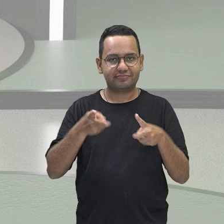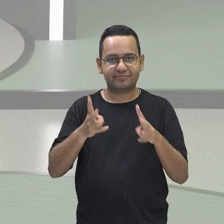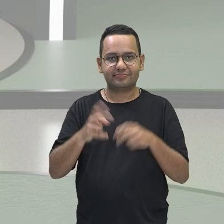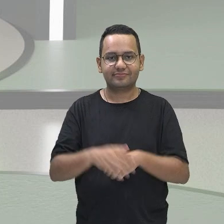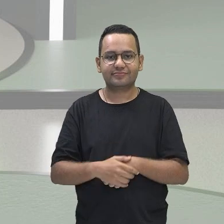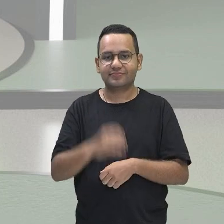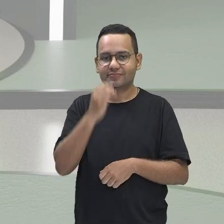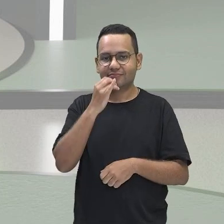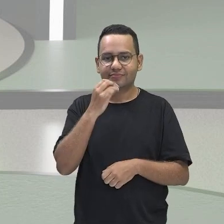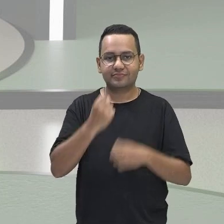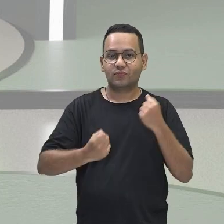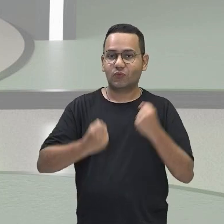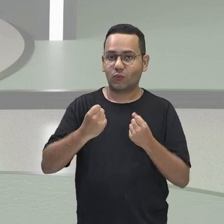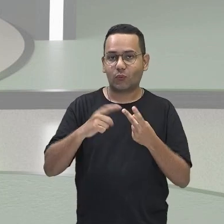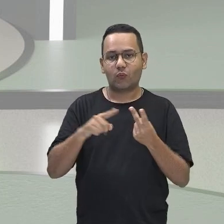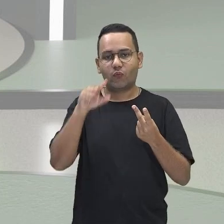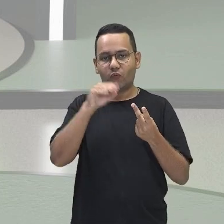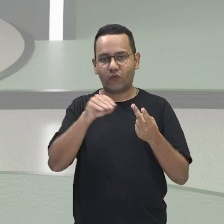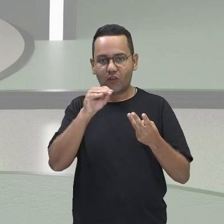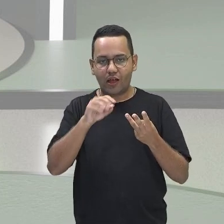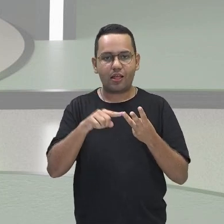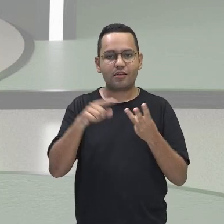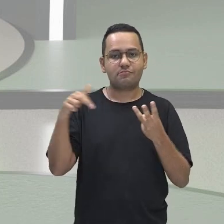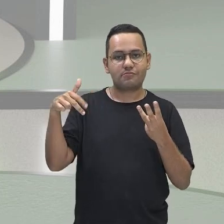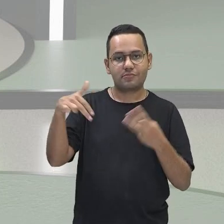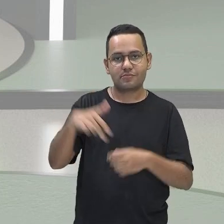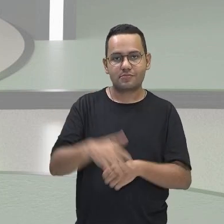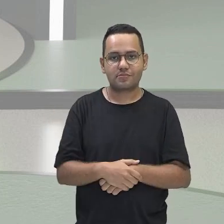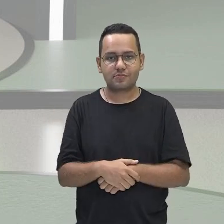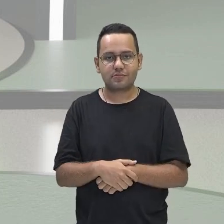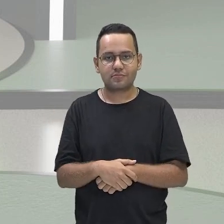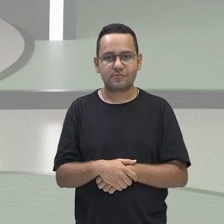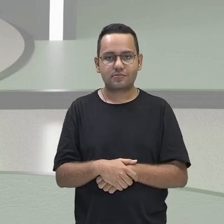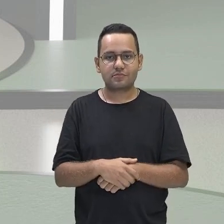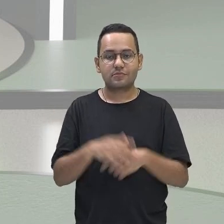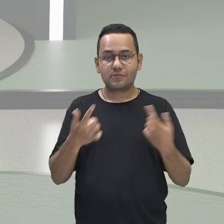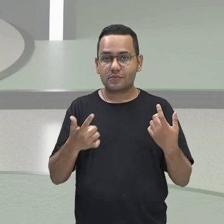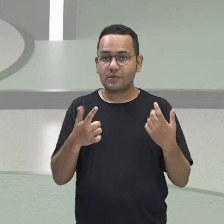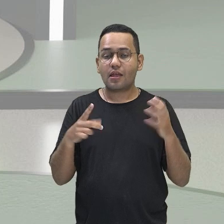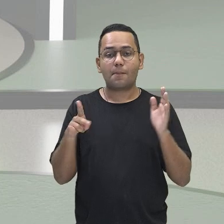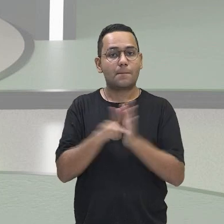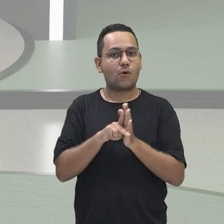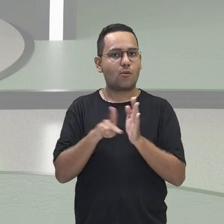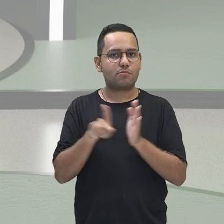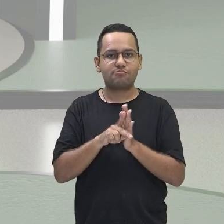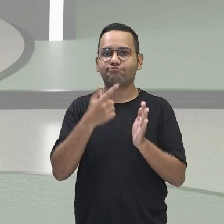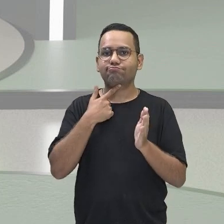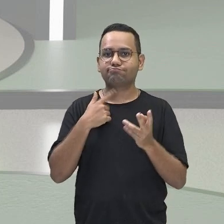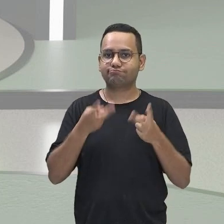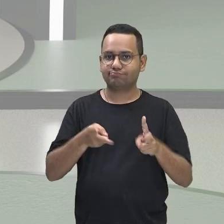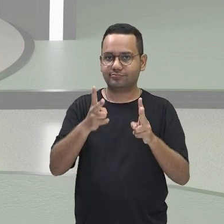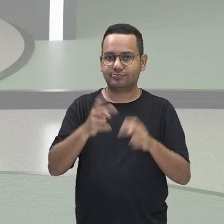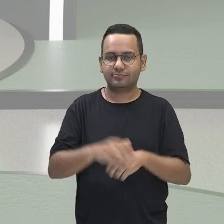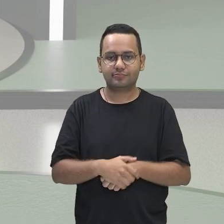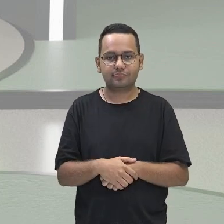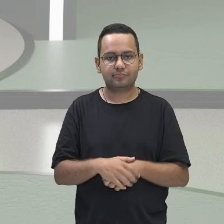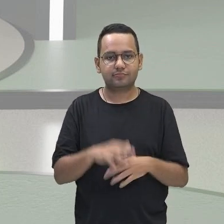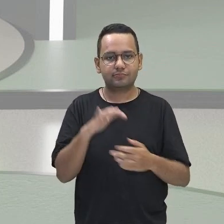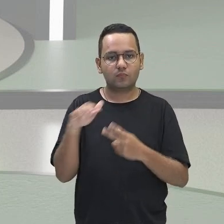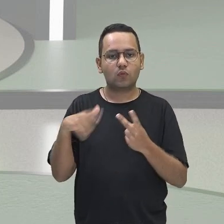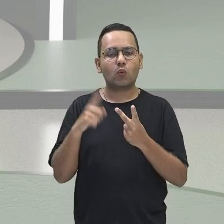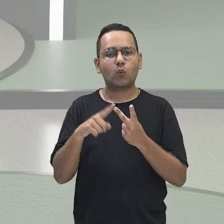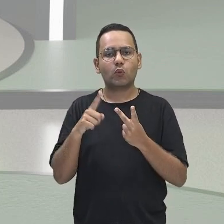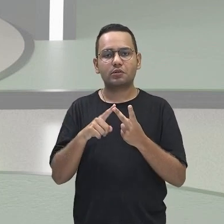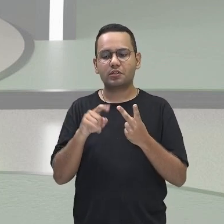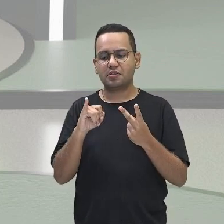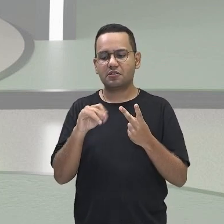como correr, falar, andar, vai ser uma resposta da nossa vontade. E